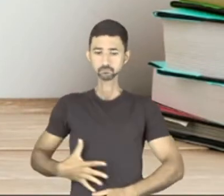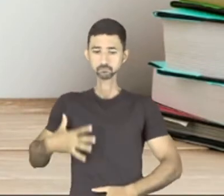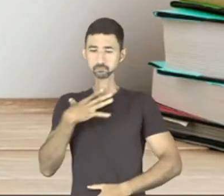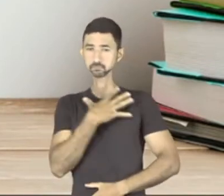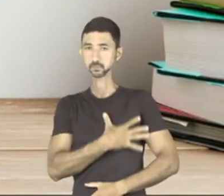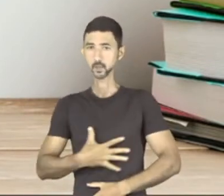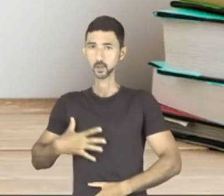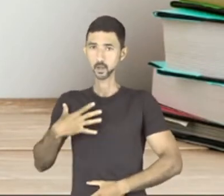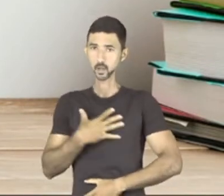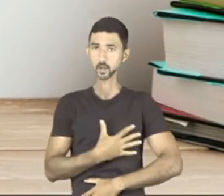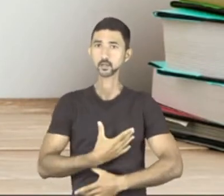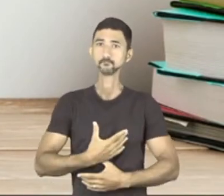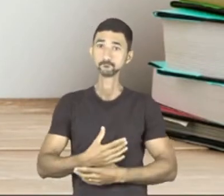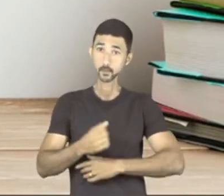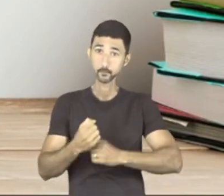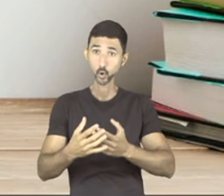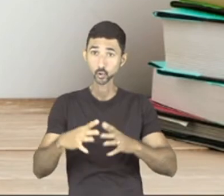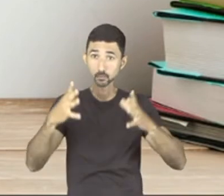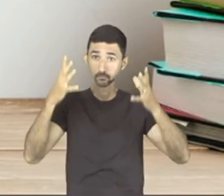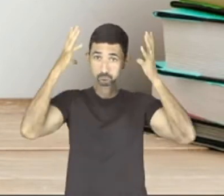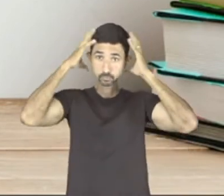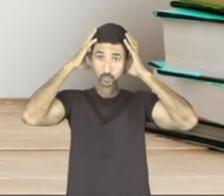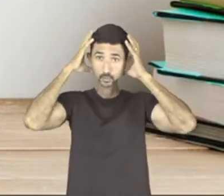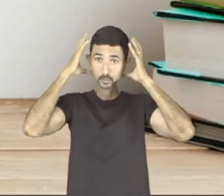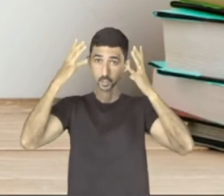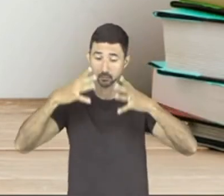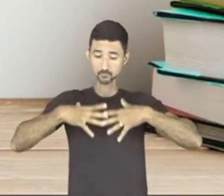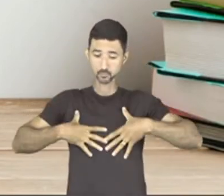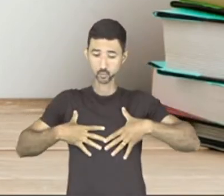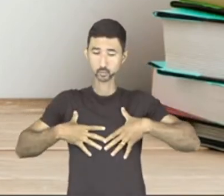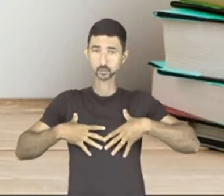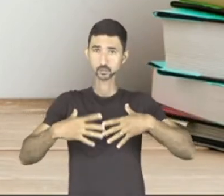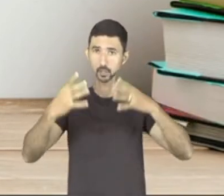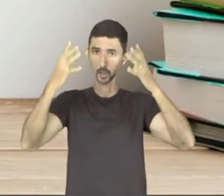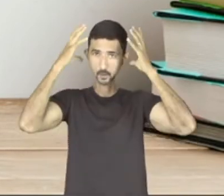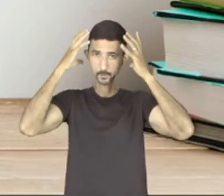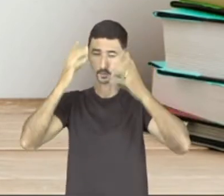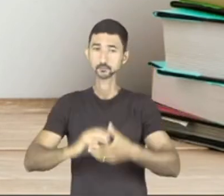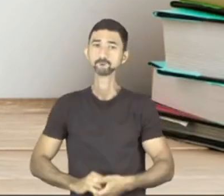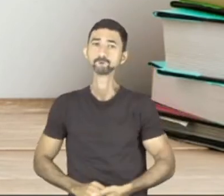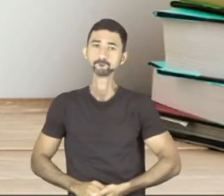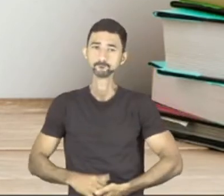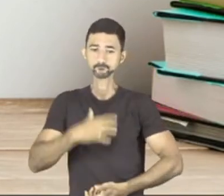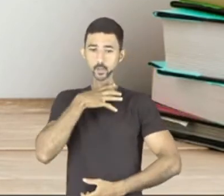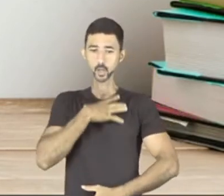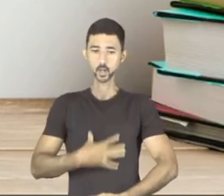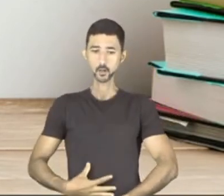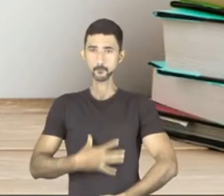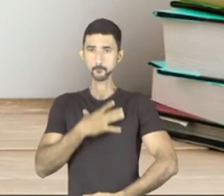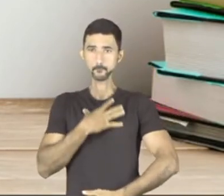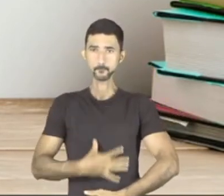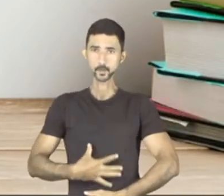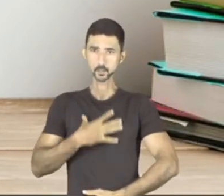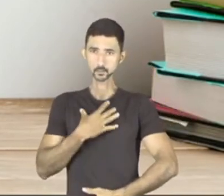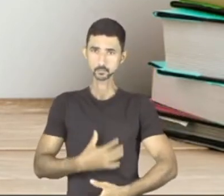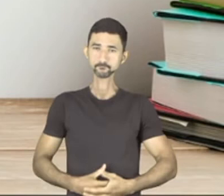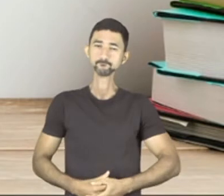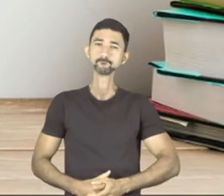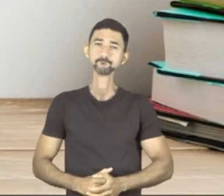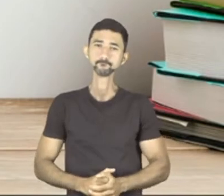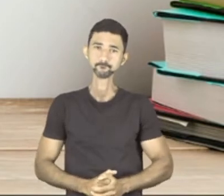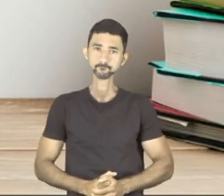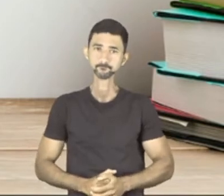áreas onde há proteção, onde há o colete ou onde há o